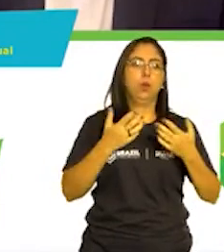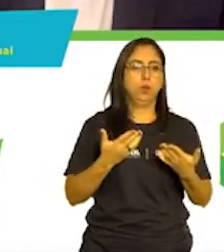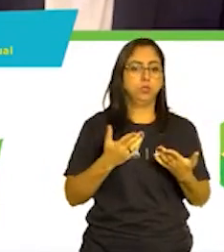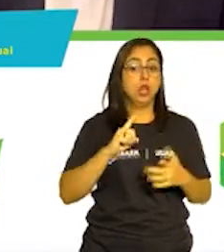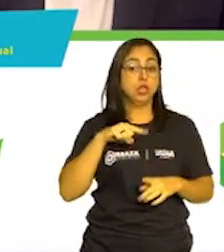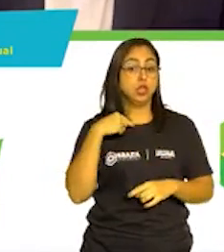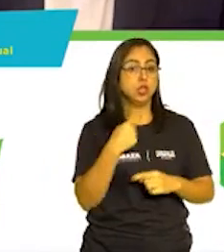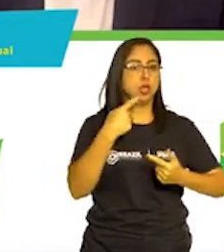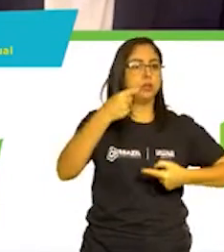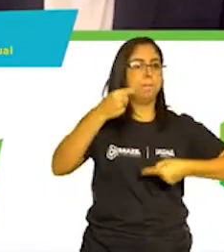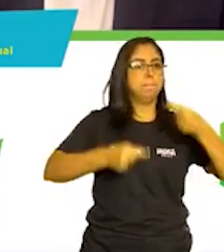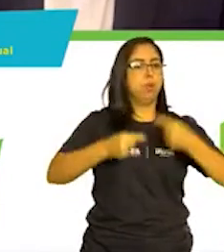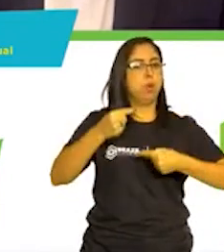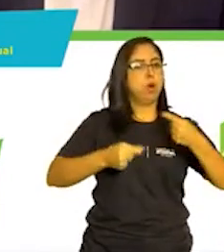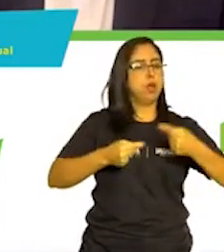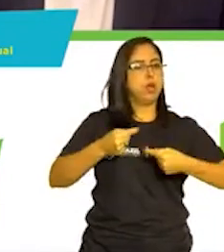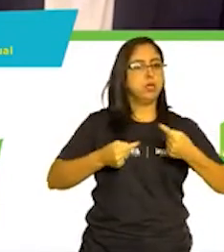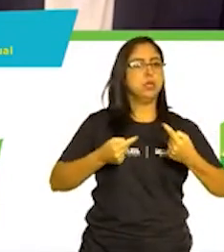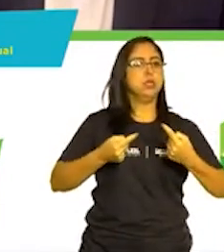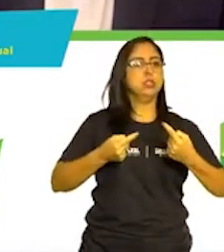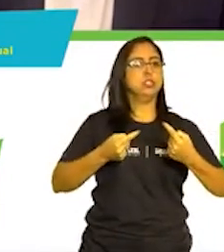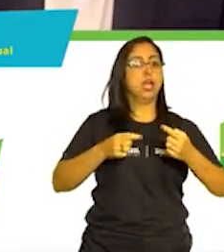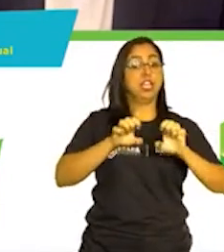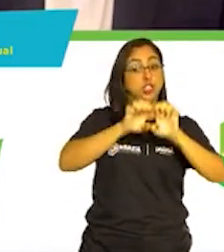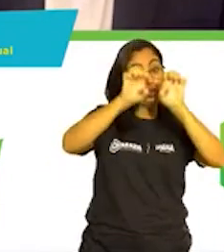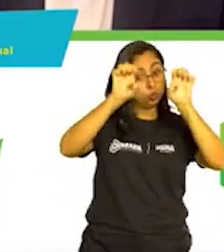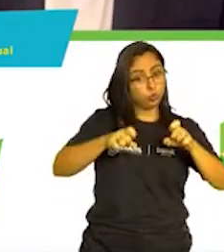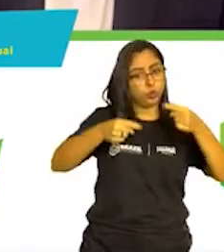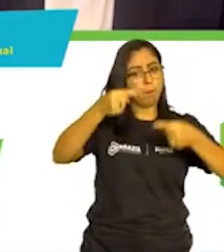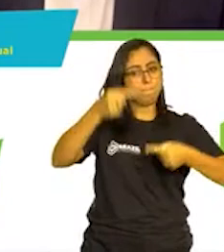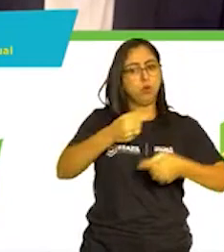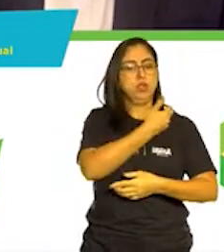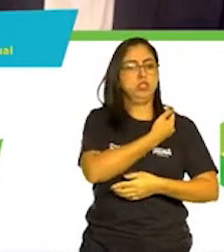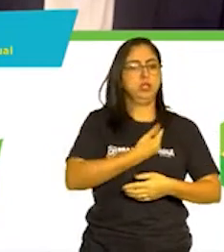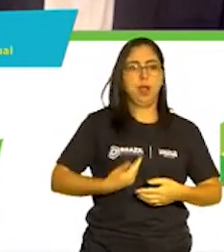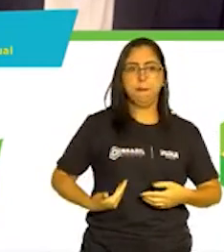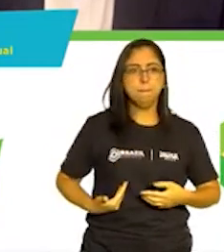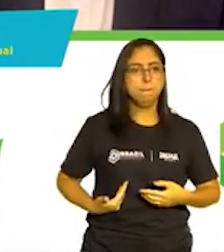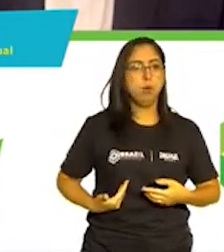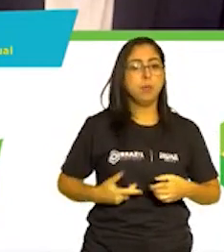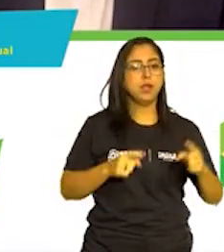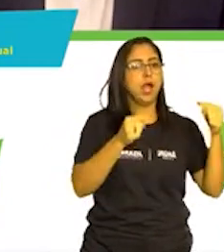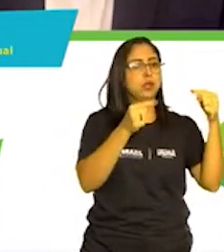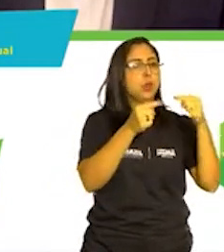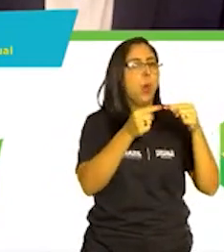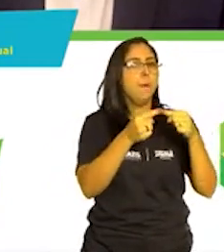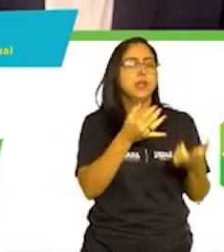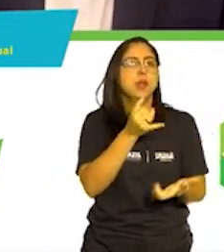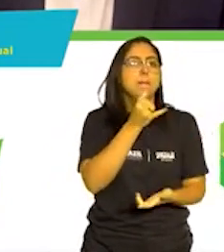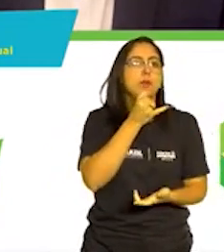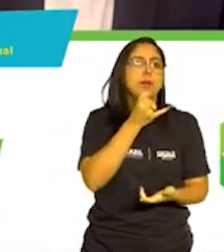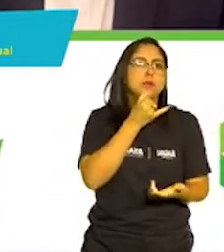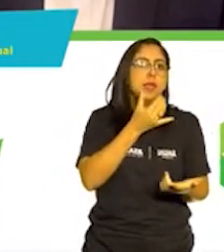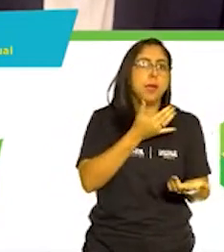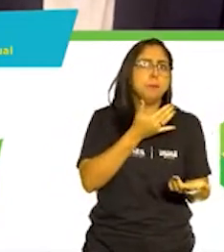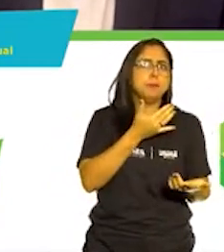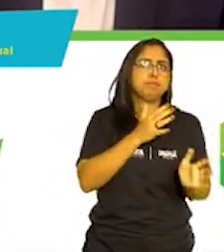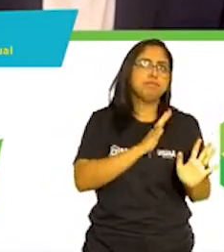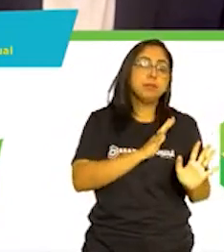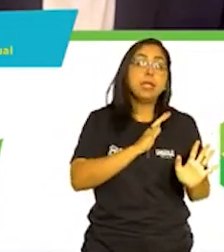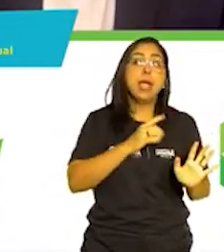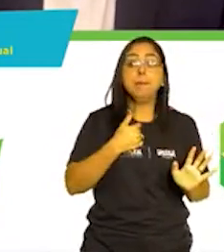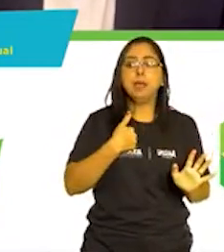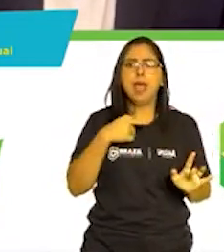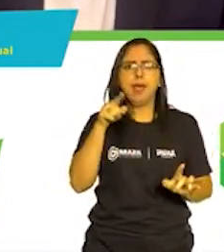política, a estrutura de política pública não observa, por exemplo, a Helena falou do futuro das crianças, e eu concordo